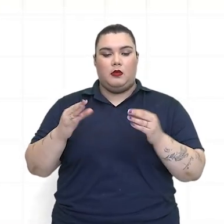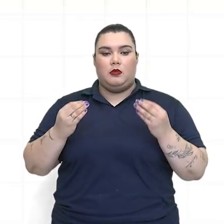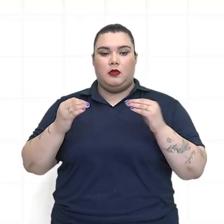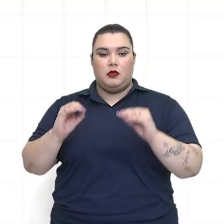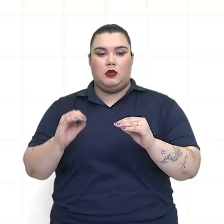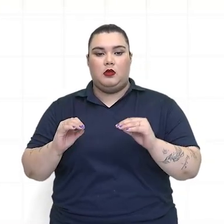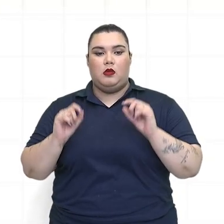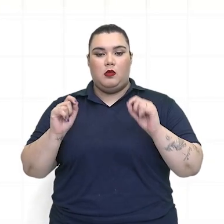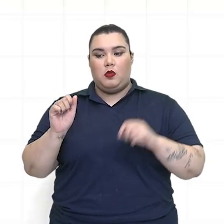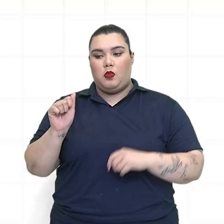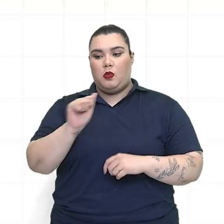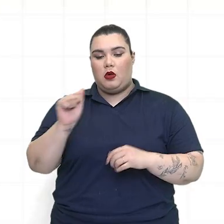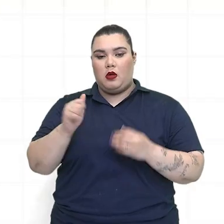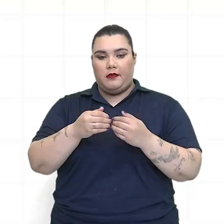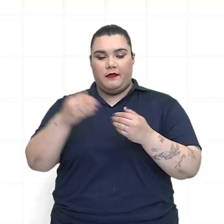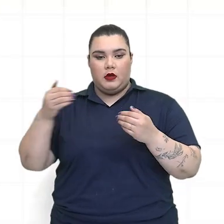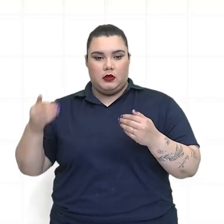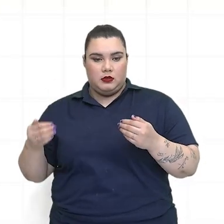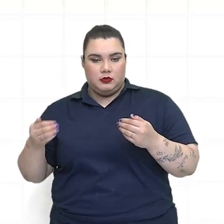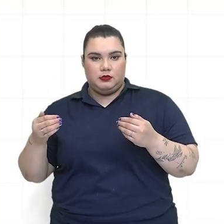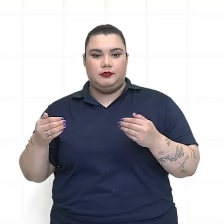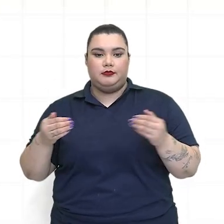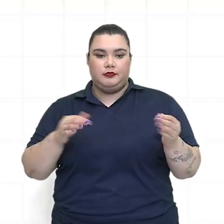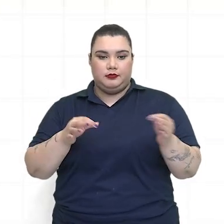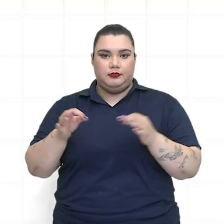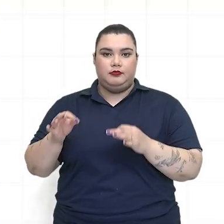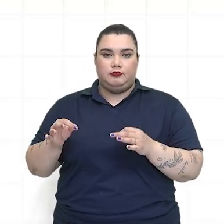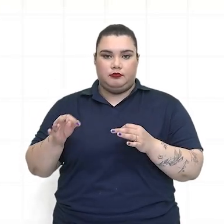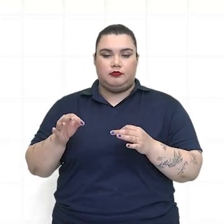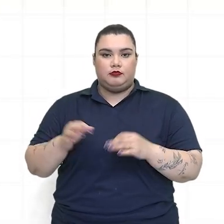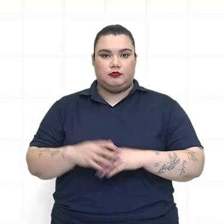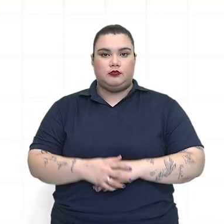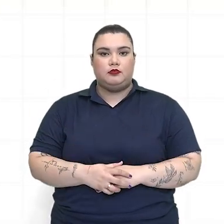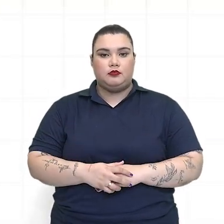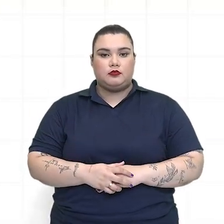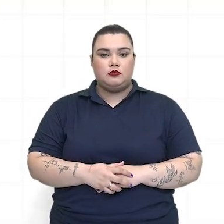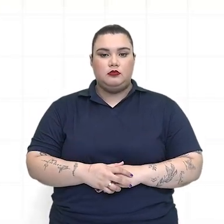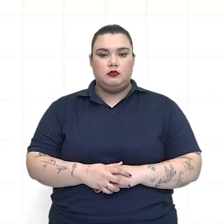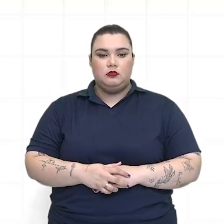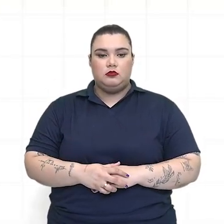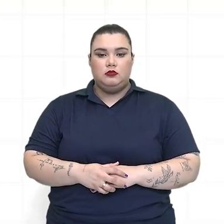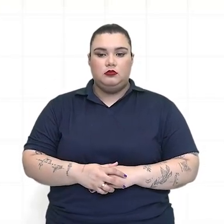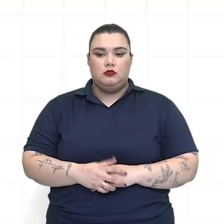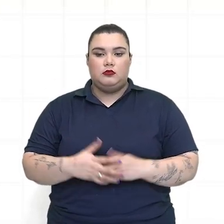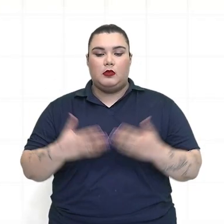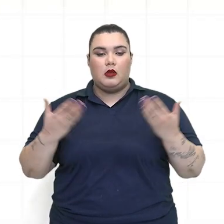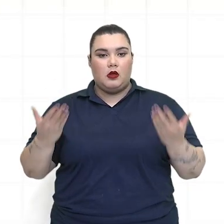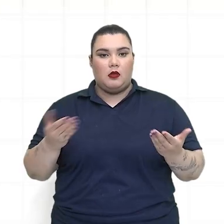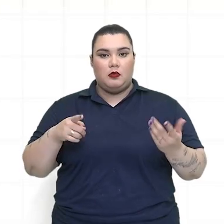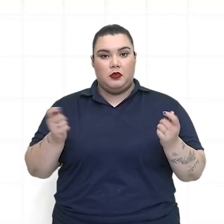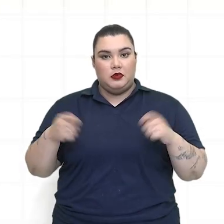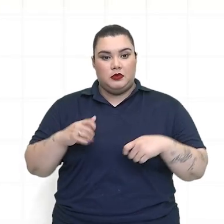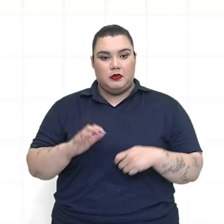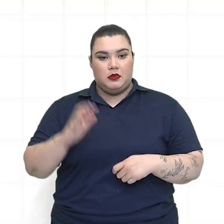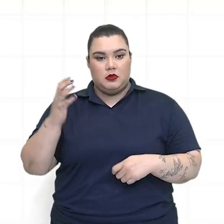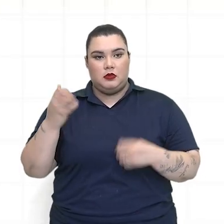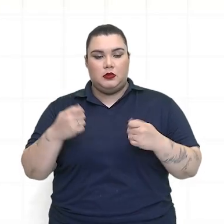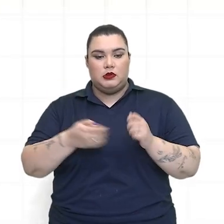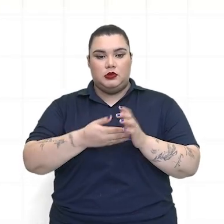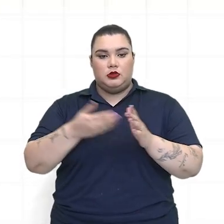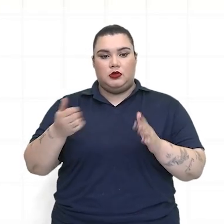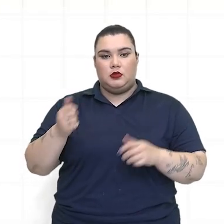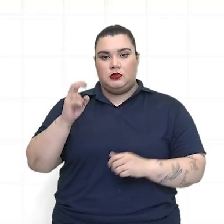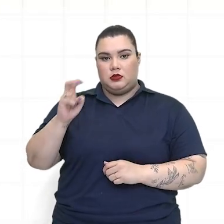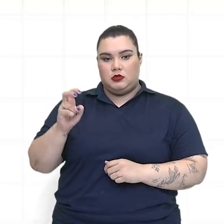ideia é isolar o A do lado esquerdo aqui da nossa igualdade. Então, para que isso ocorra, eu tenho que eliminar